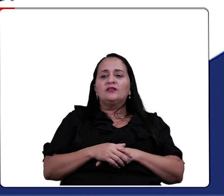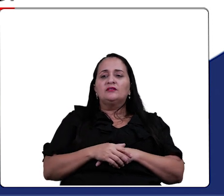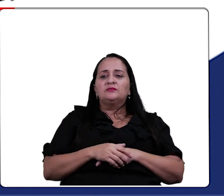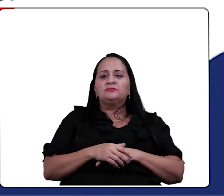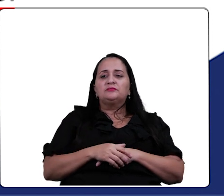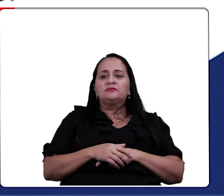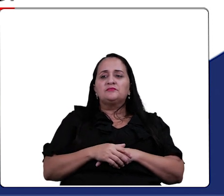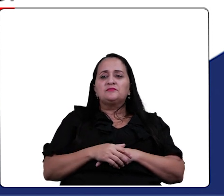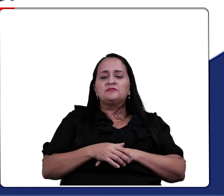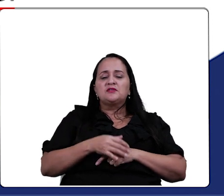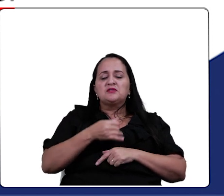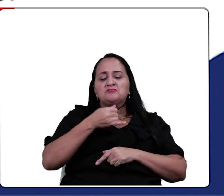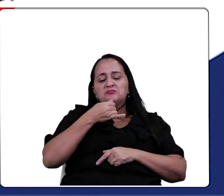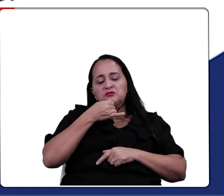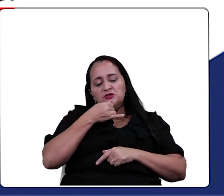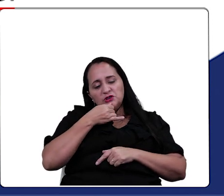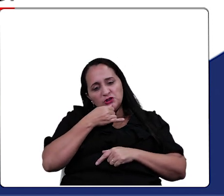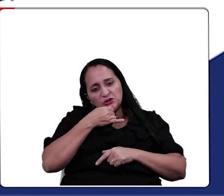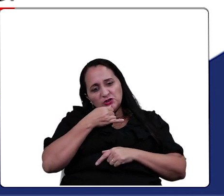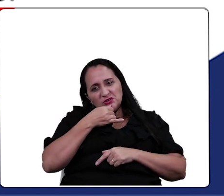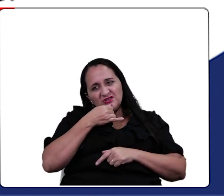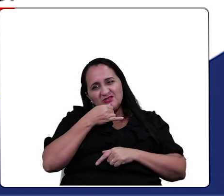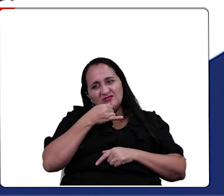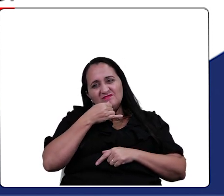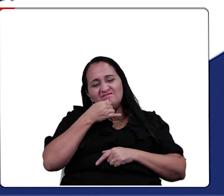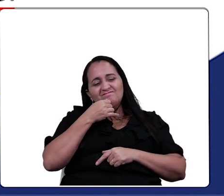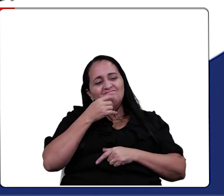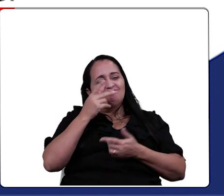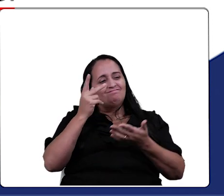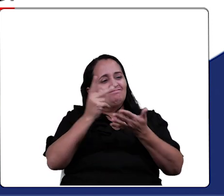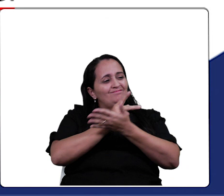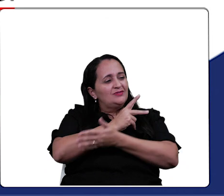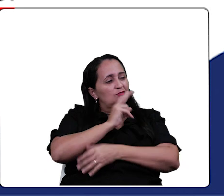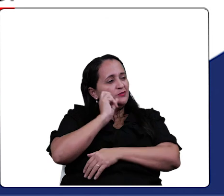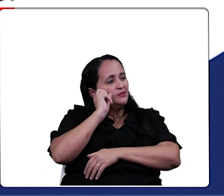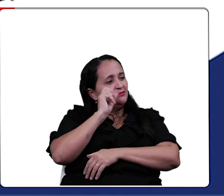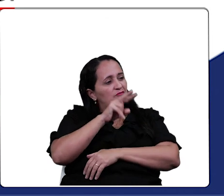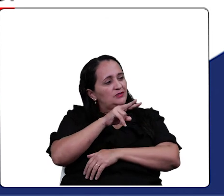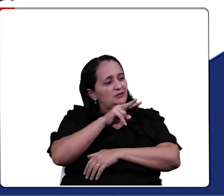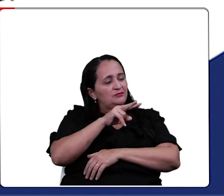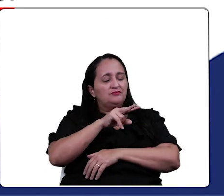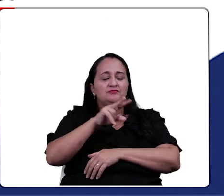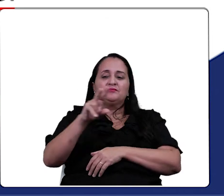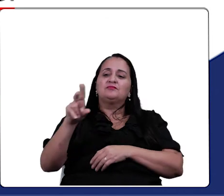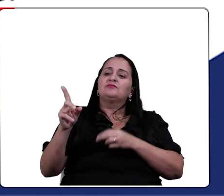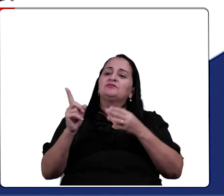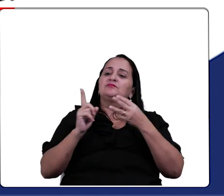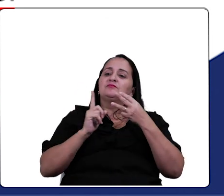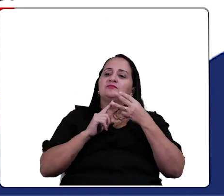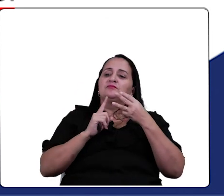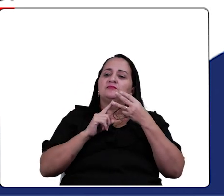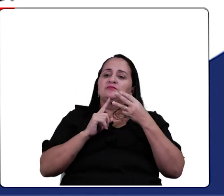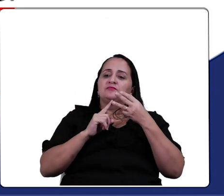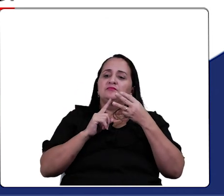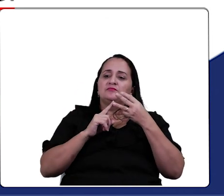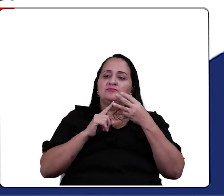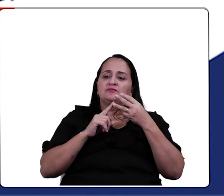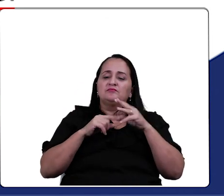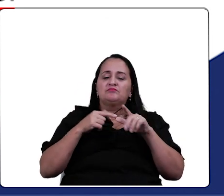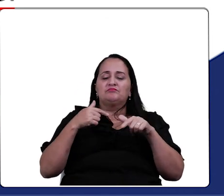título. Triste fato da realidade, na segunda linha. Terceira